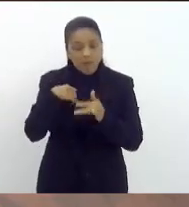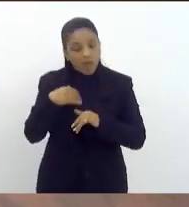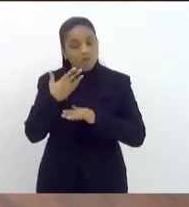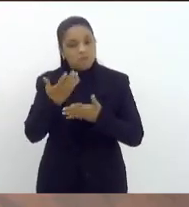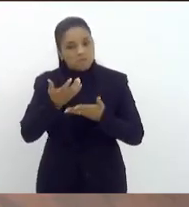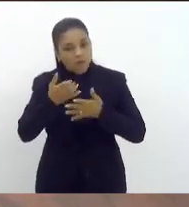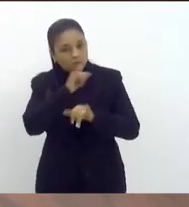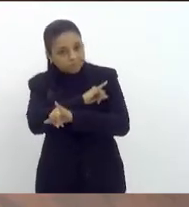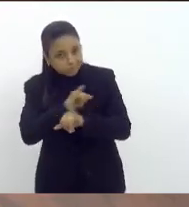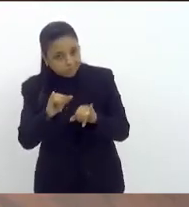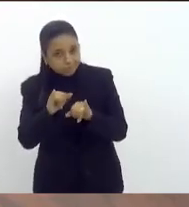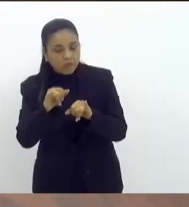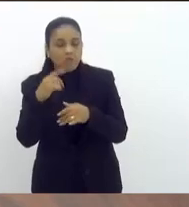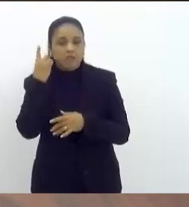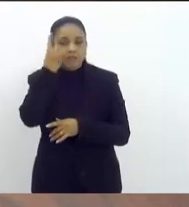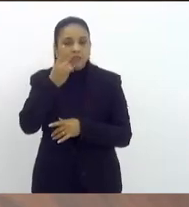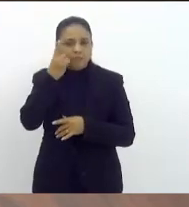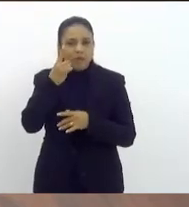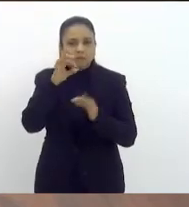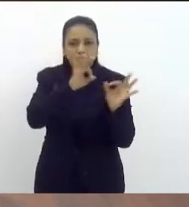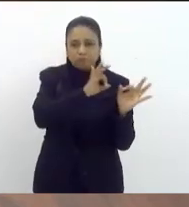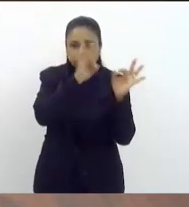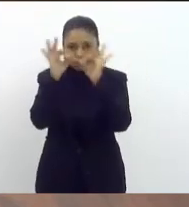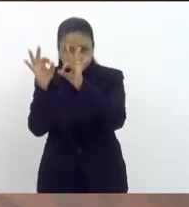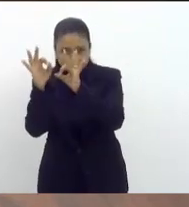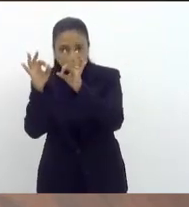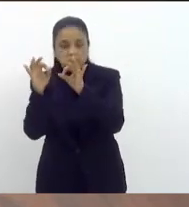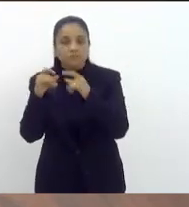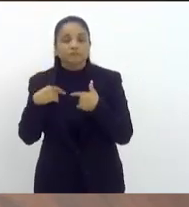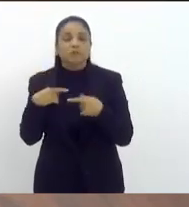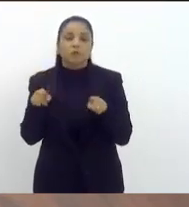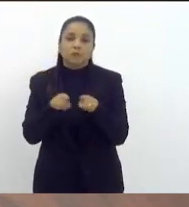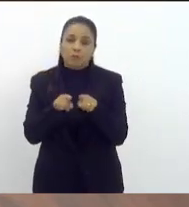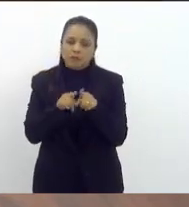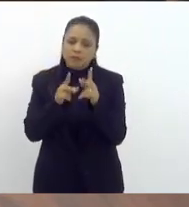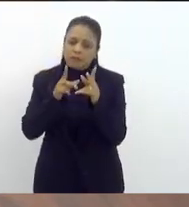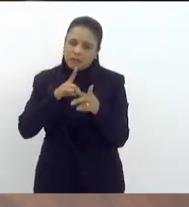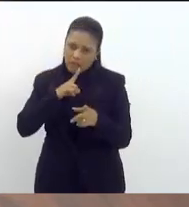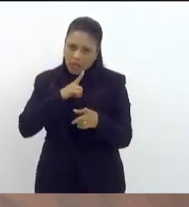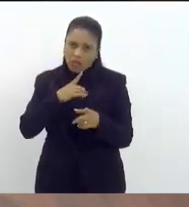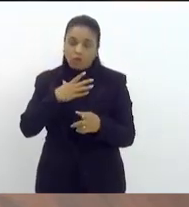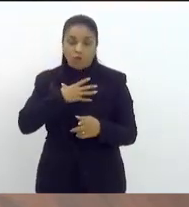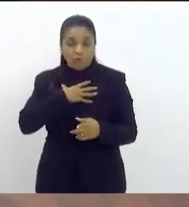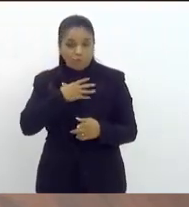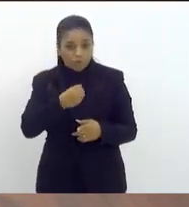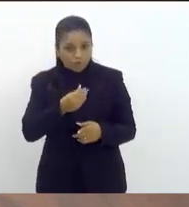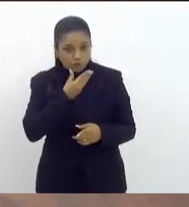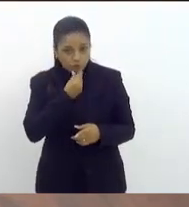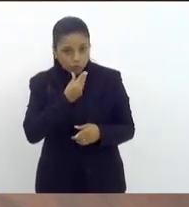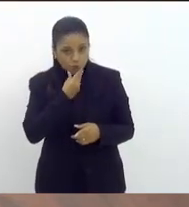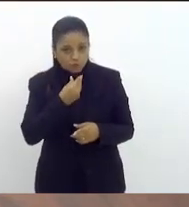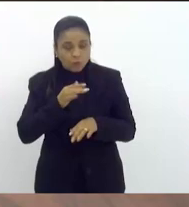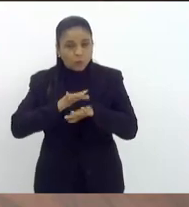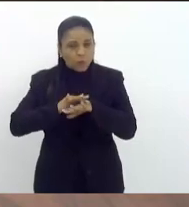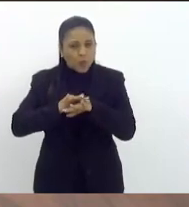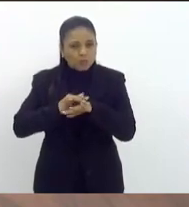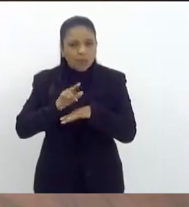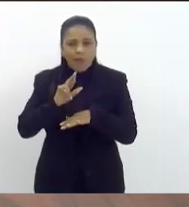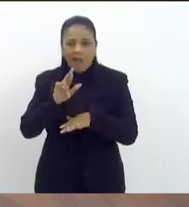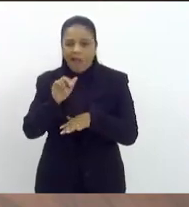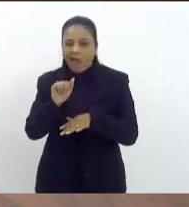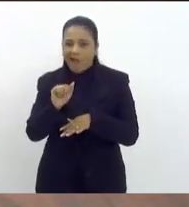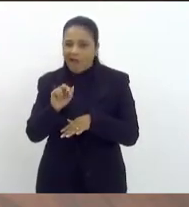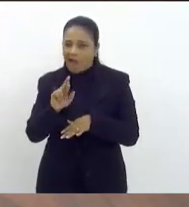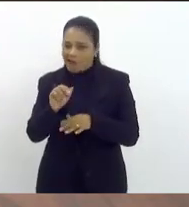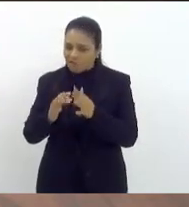aos nobres e deputados a todos que nos assistem aqui que eu também eu tenho um filho que tem uma doença raríssima deputado e